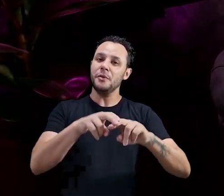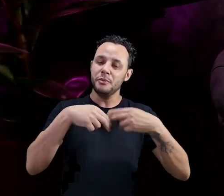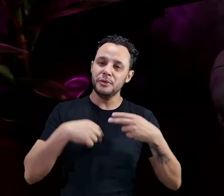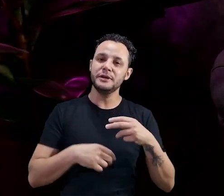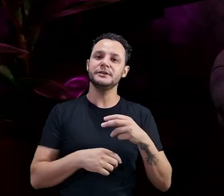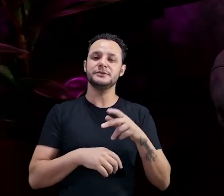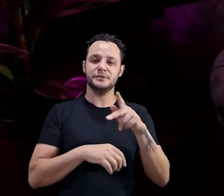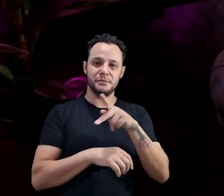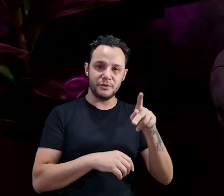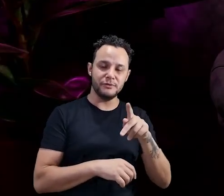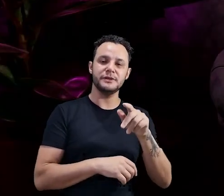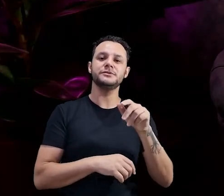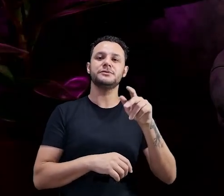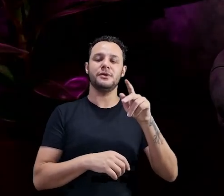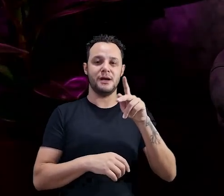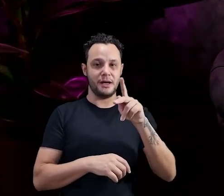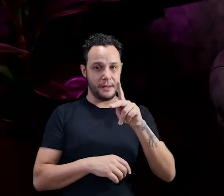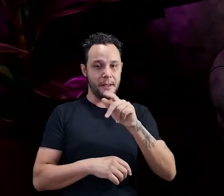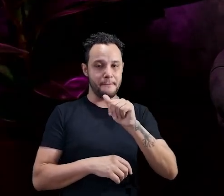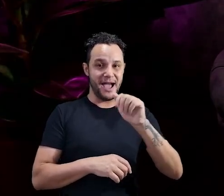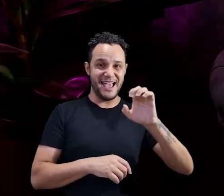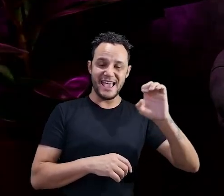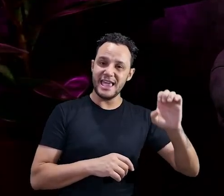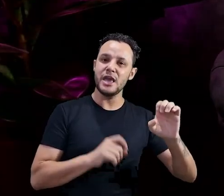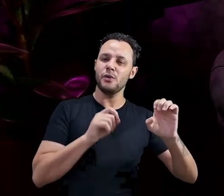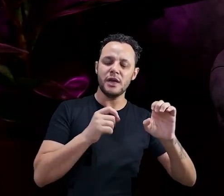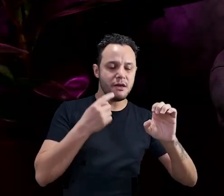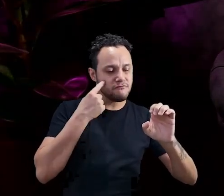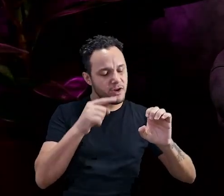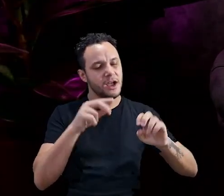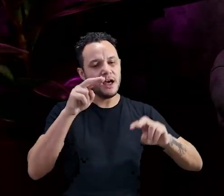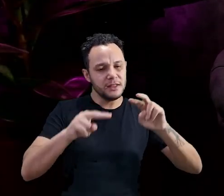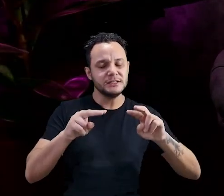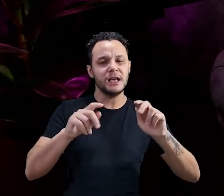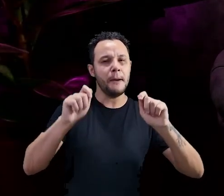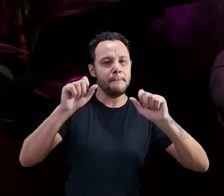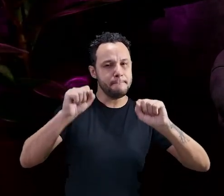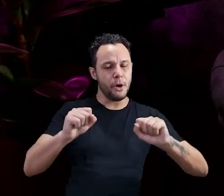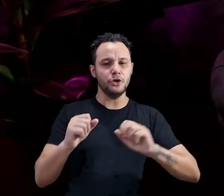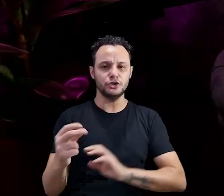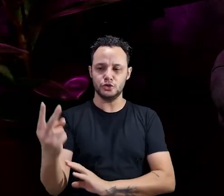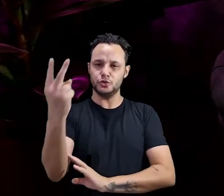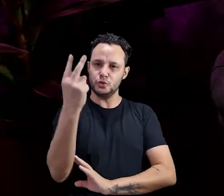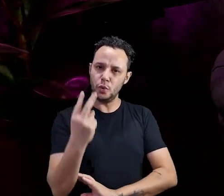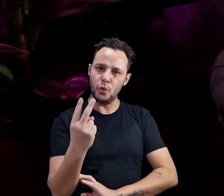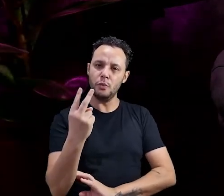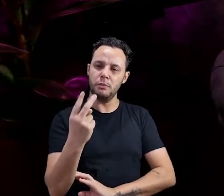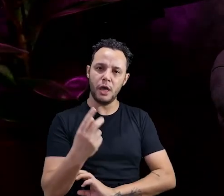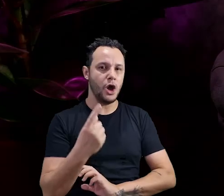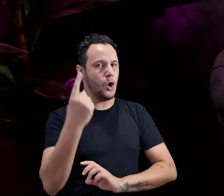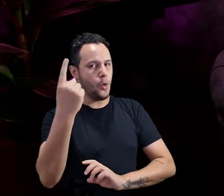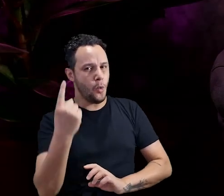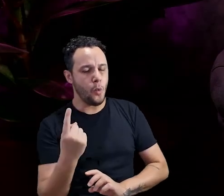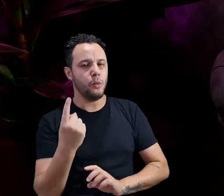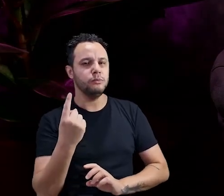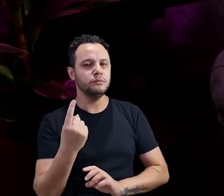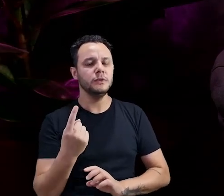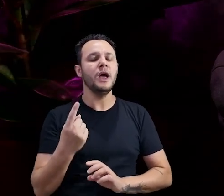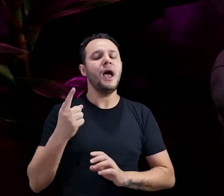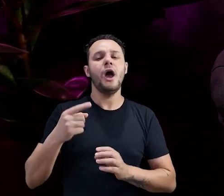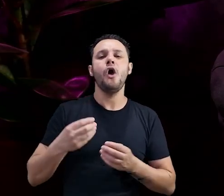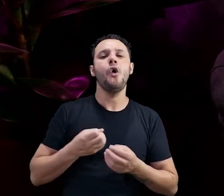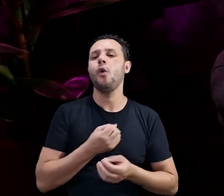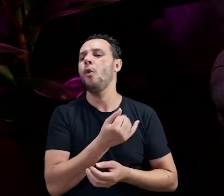no PAE se os atendimentos podem ser feitos em dupla, se é individual, se é sozinho, quantas vezes por semana que